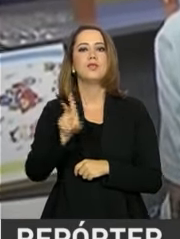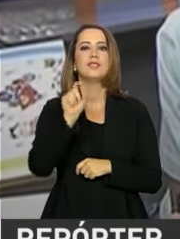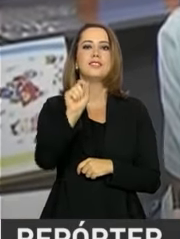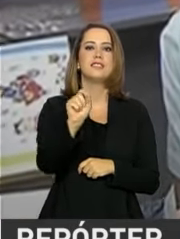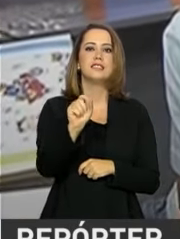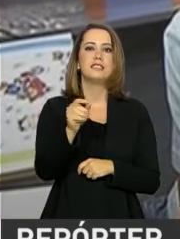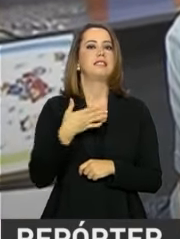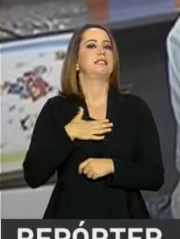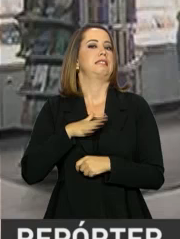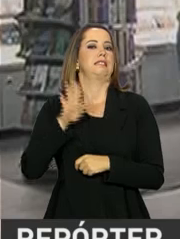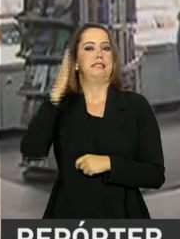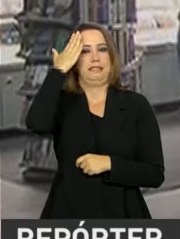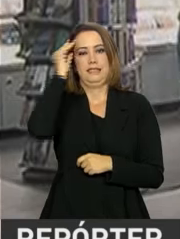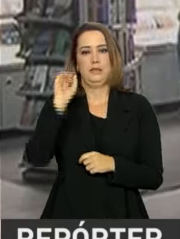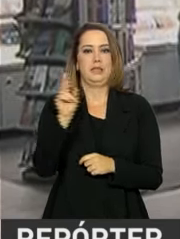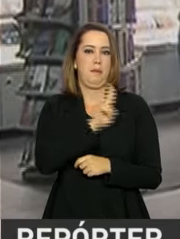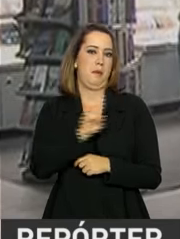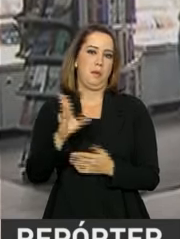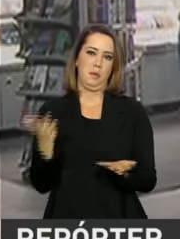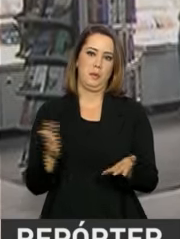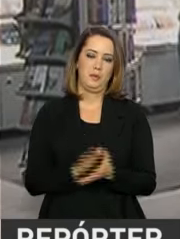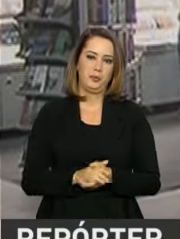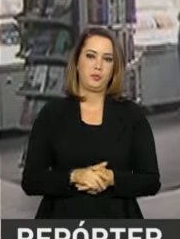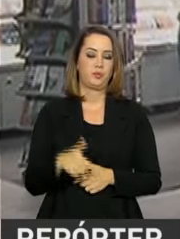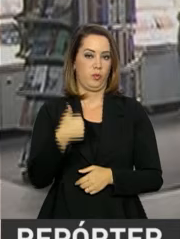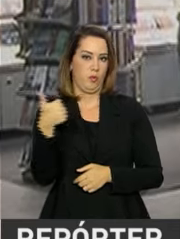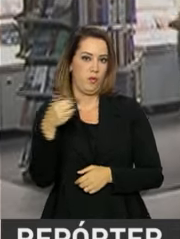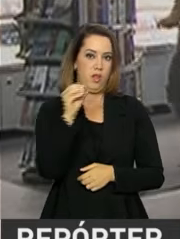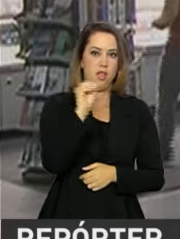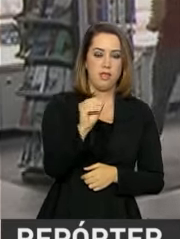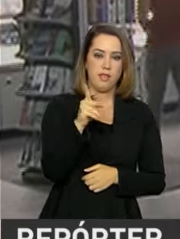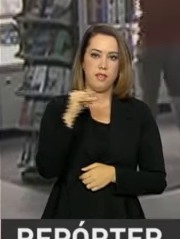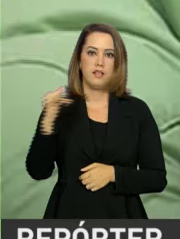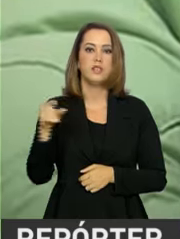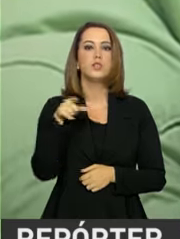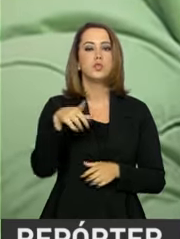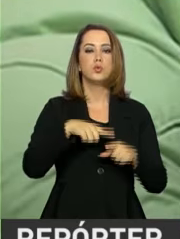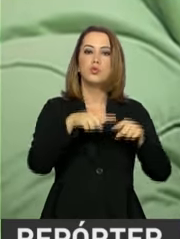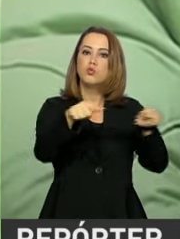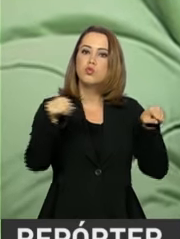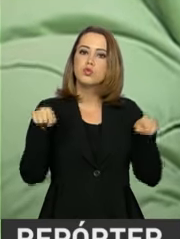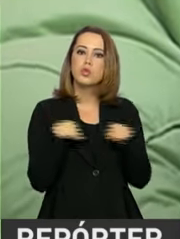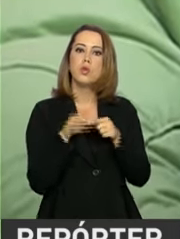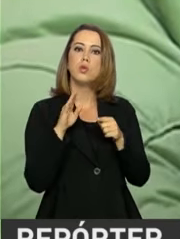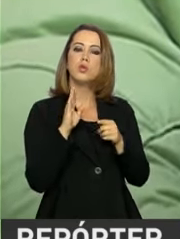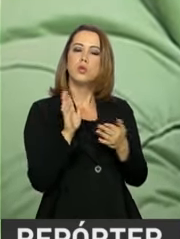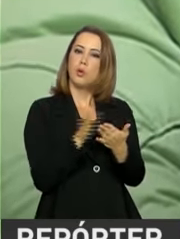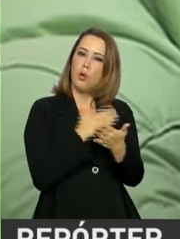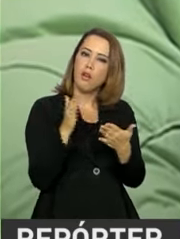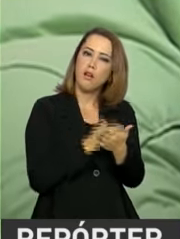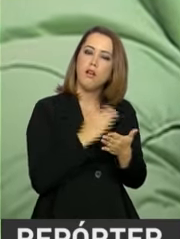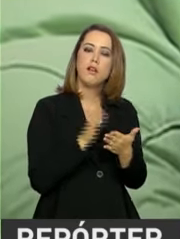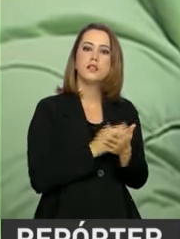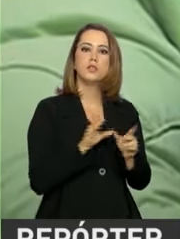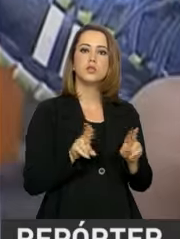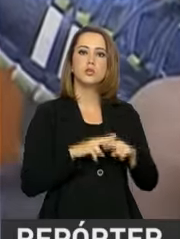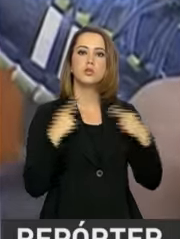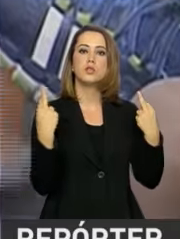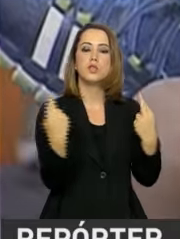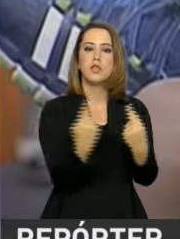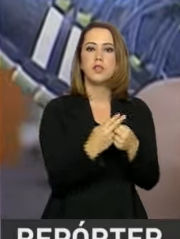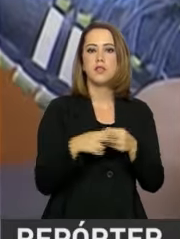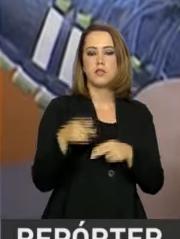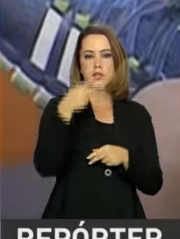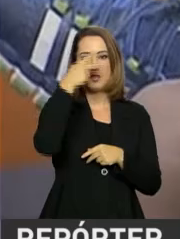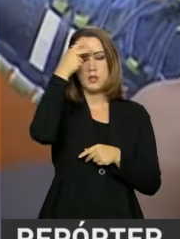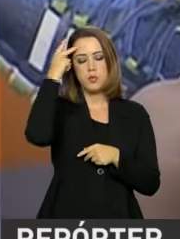Ainda não demos nome. Durante 10 dias, o Salão do Livro do Rio de Janeiro reuniu pequenos amantes da literatura. Aqui